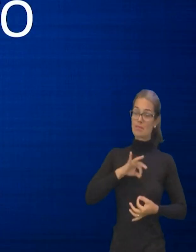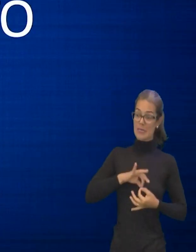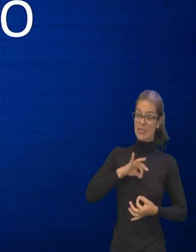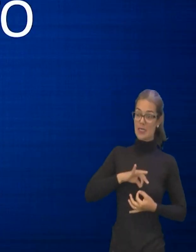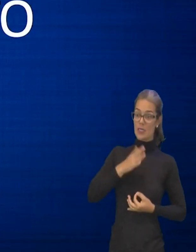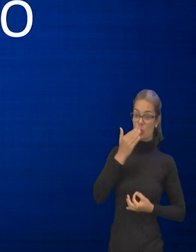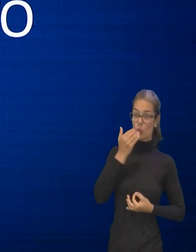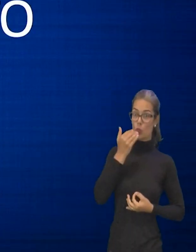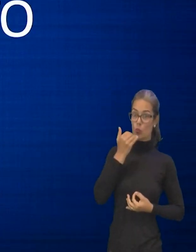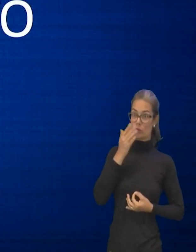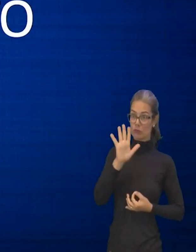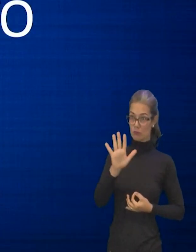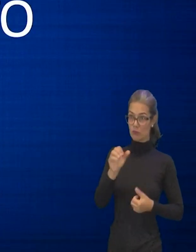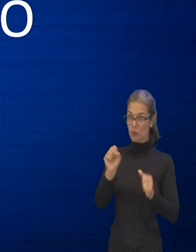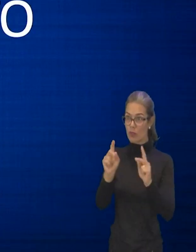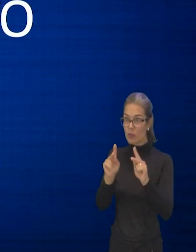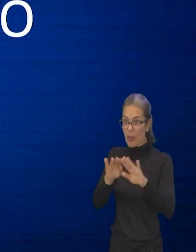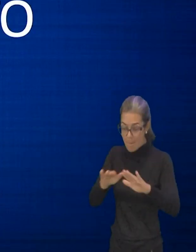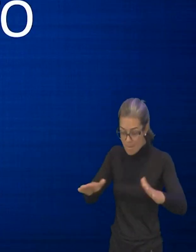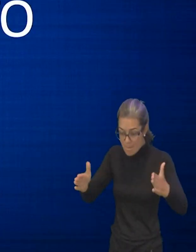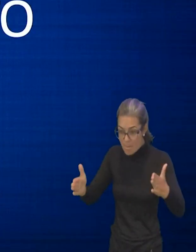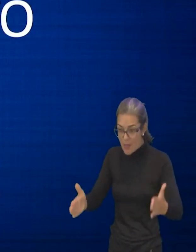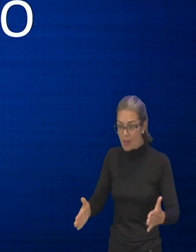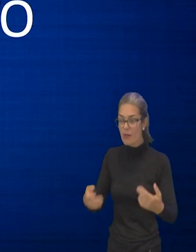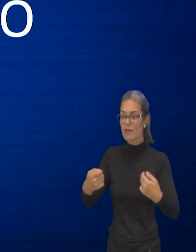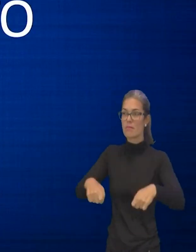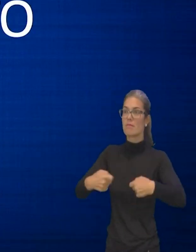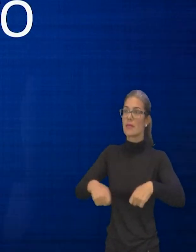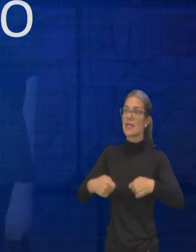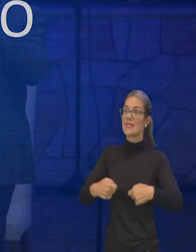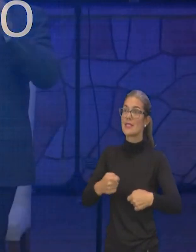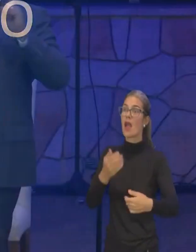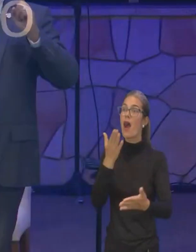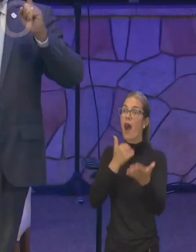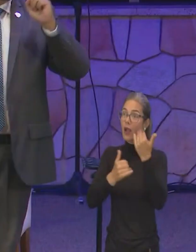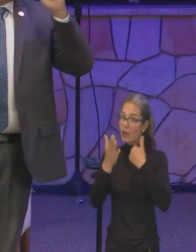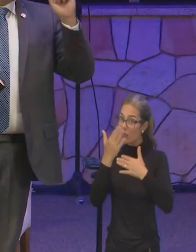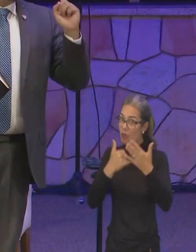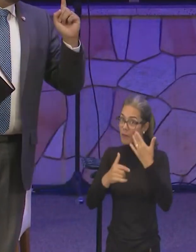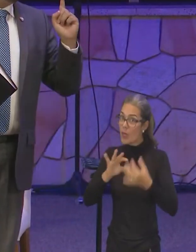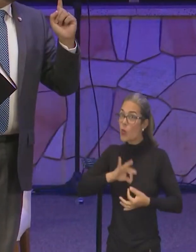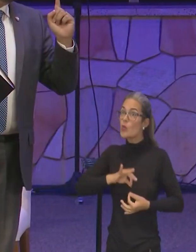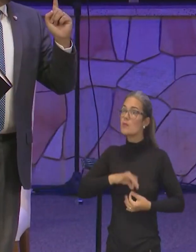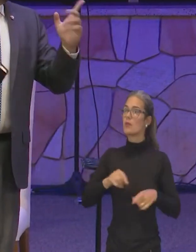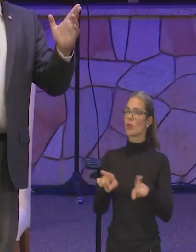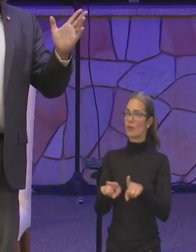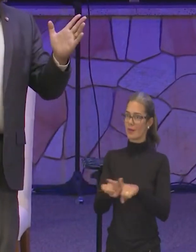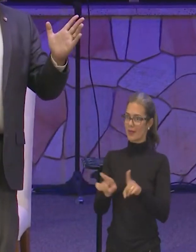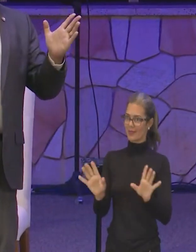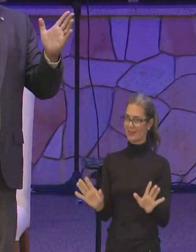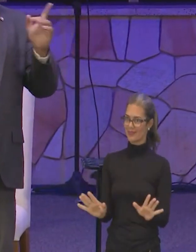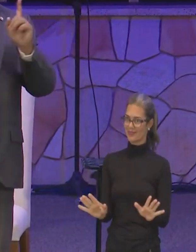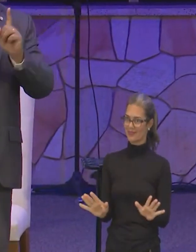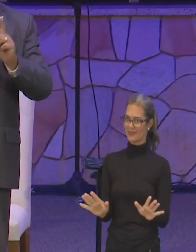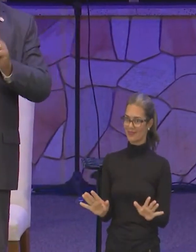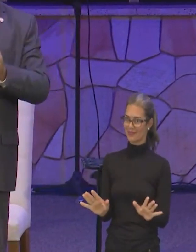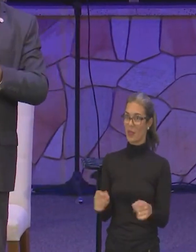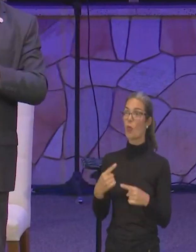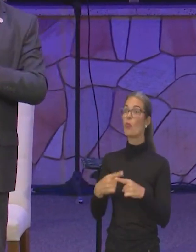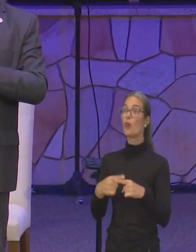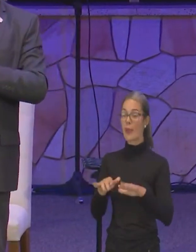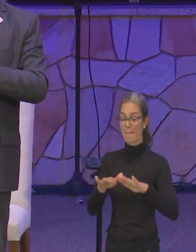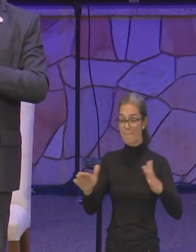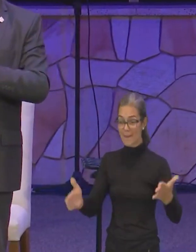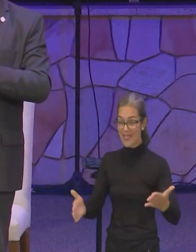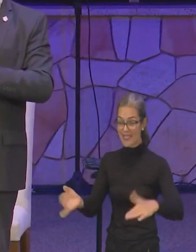Lembre-se que a mesa precisa nos alimentar espiritualmente, porque Jesus Cristo é o centro